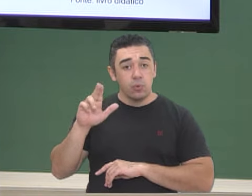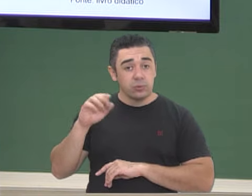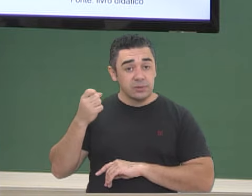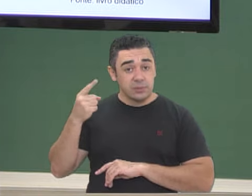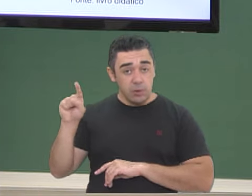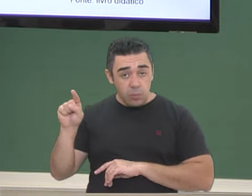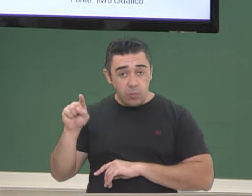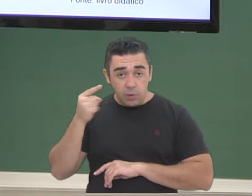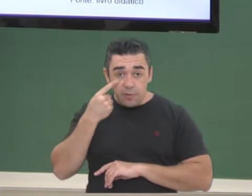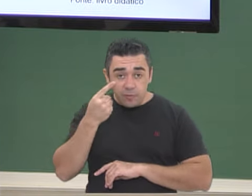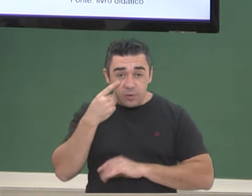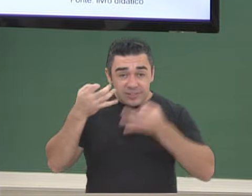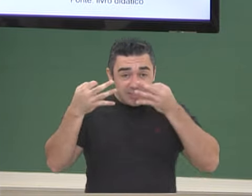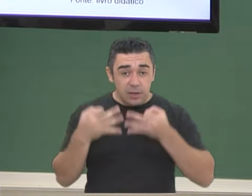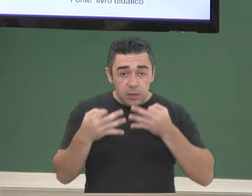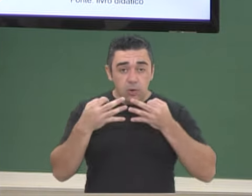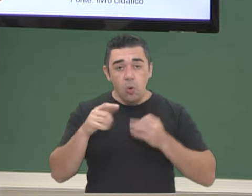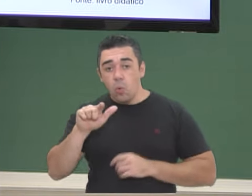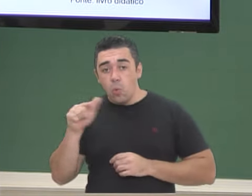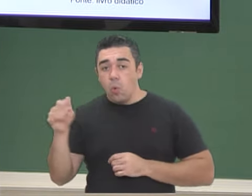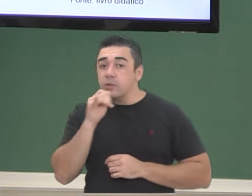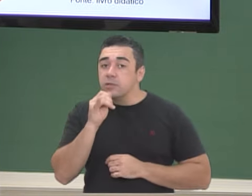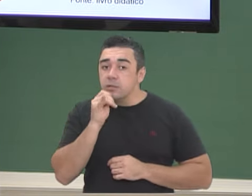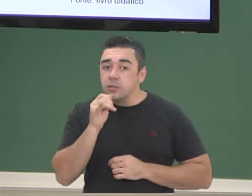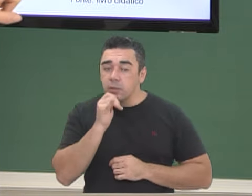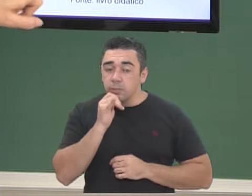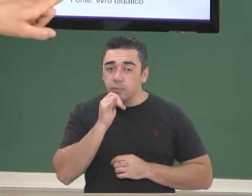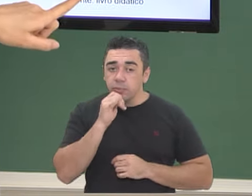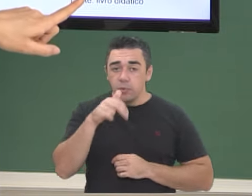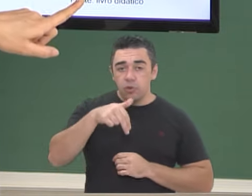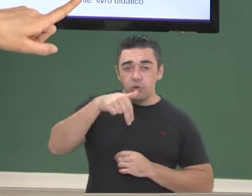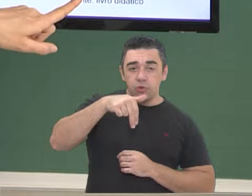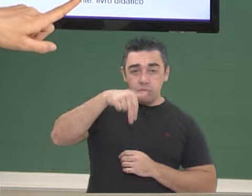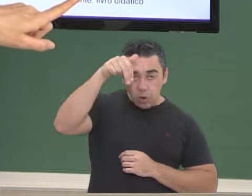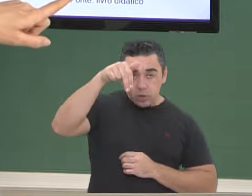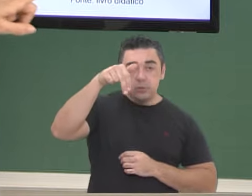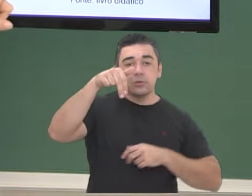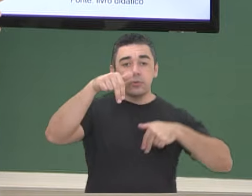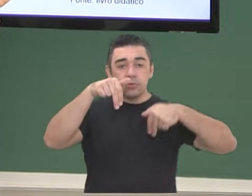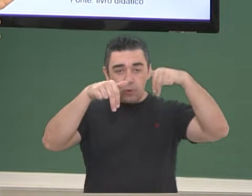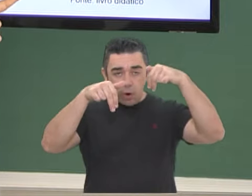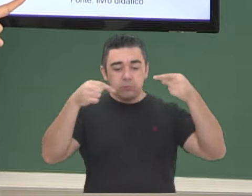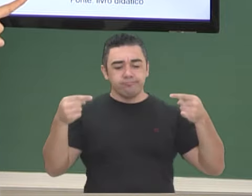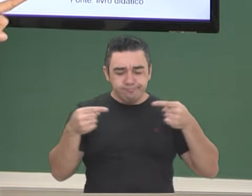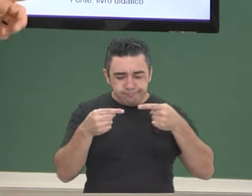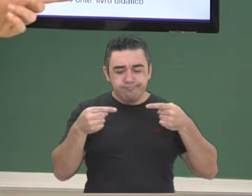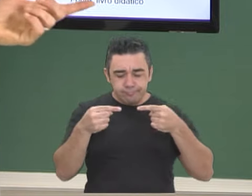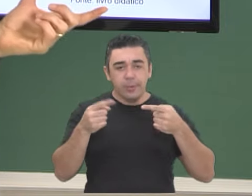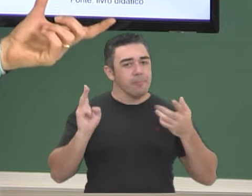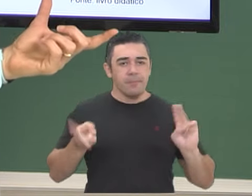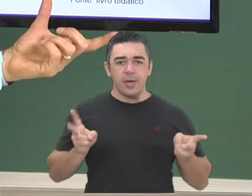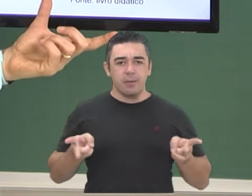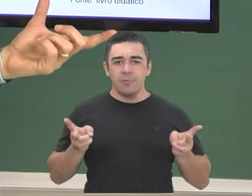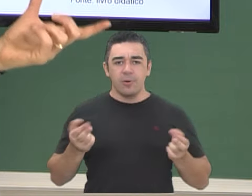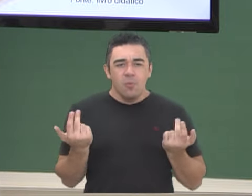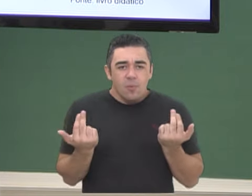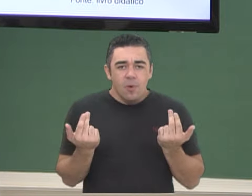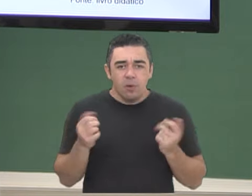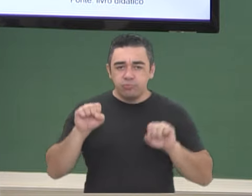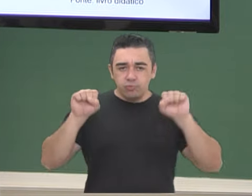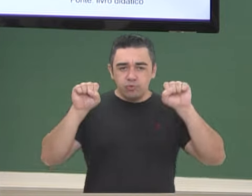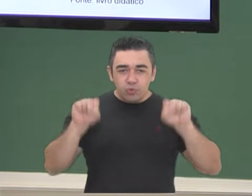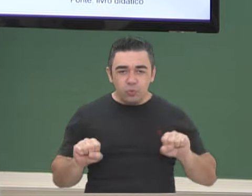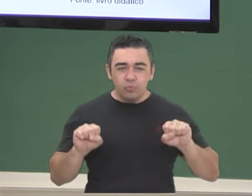certo então olha só o outro exemplo polo norte com o polo norte a mesma coisa polos